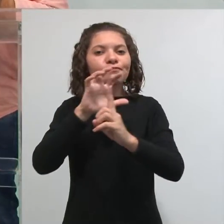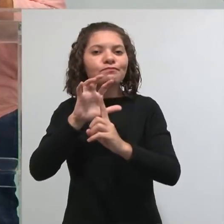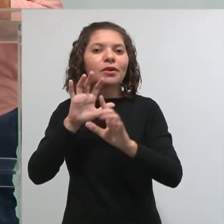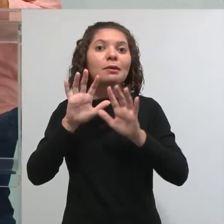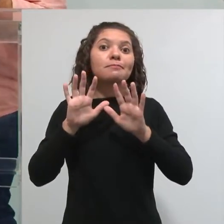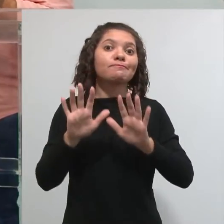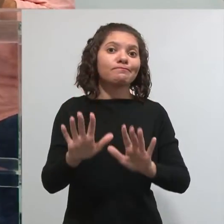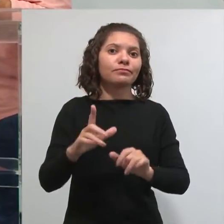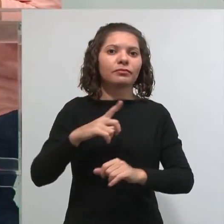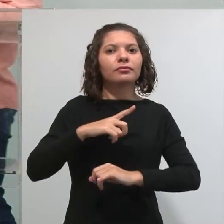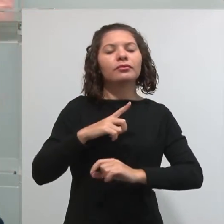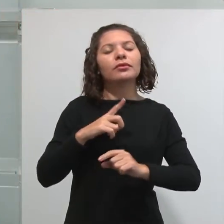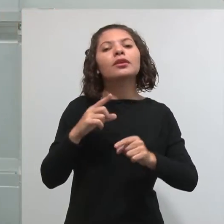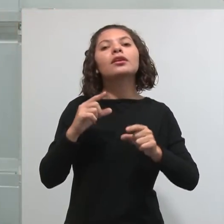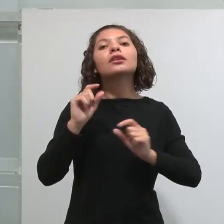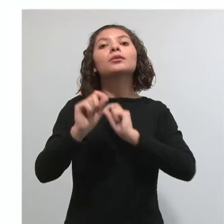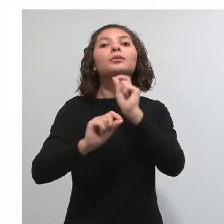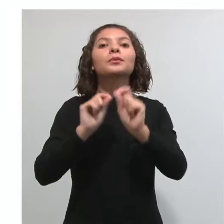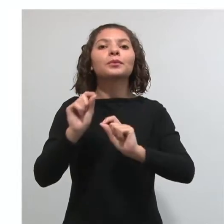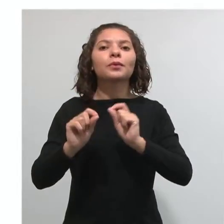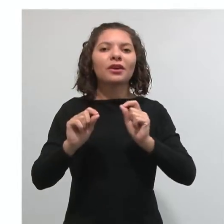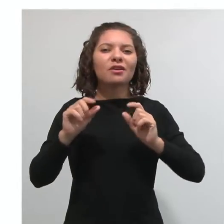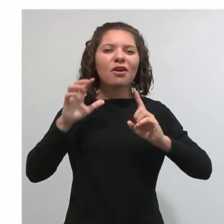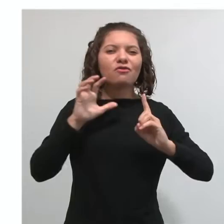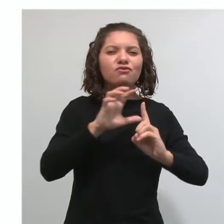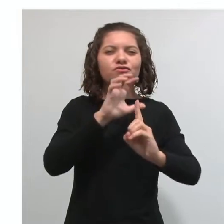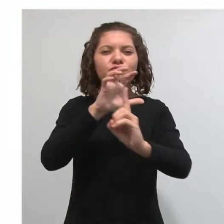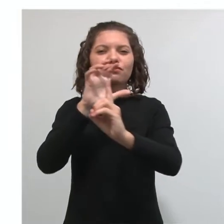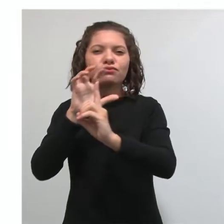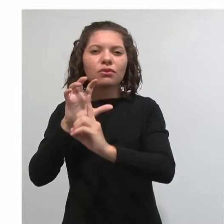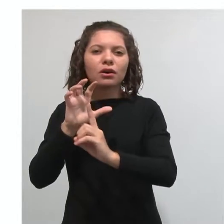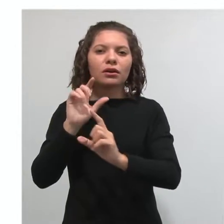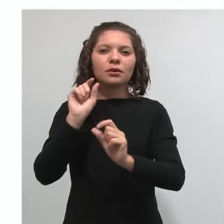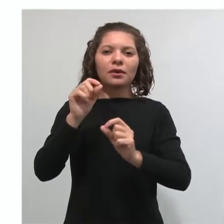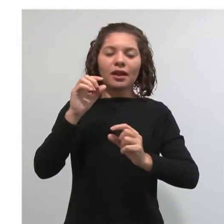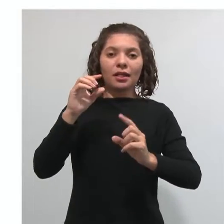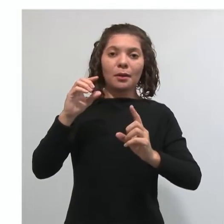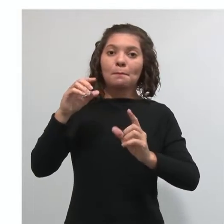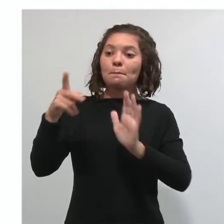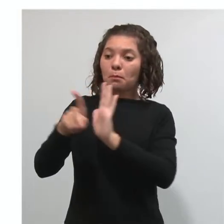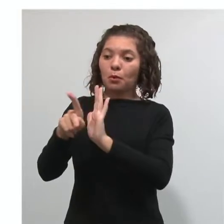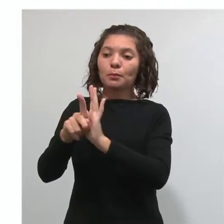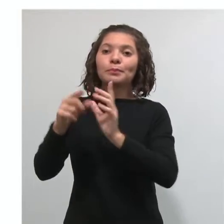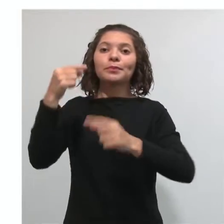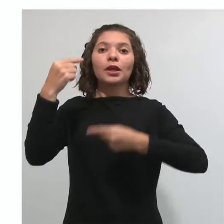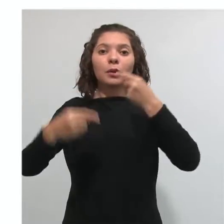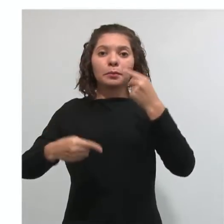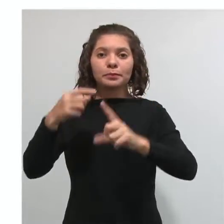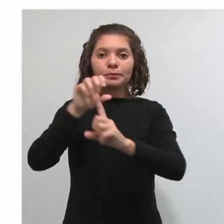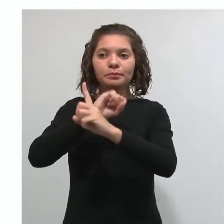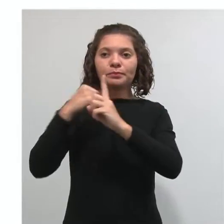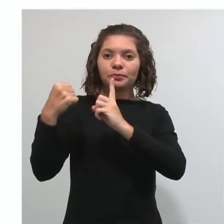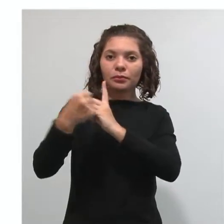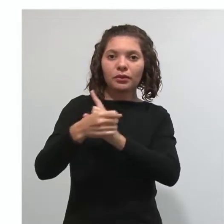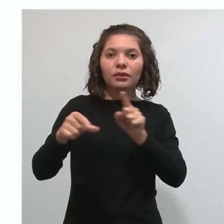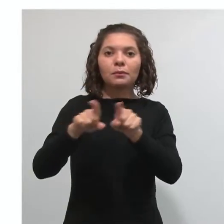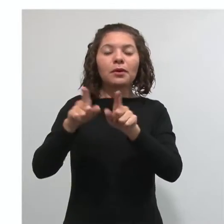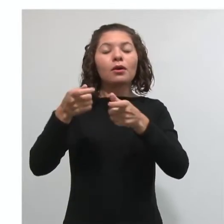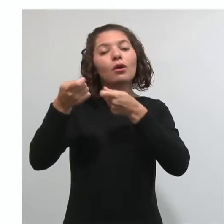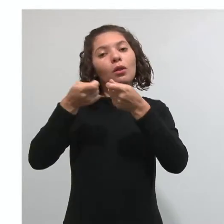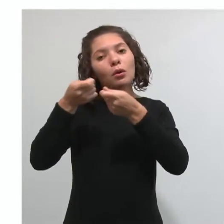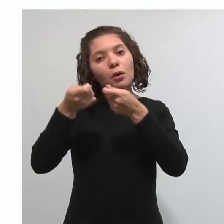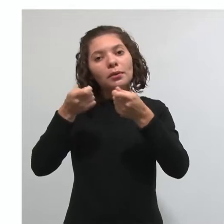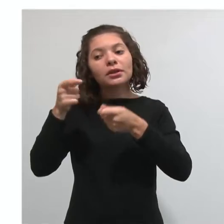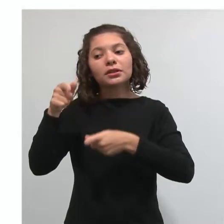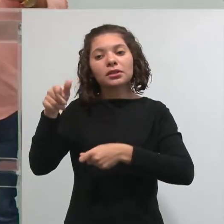existe uma influência muito forte da dinâmica política, social e econômica que direciona